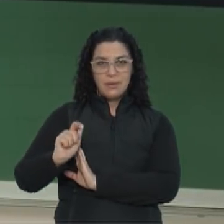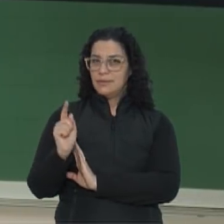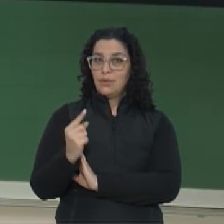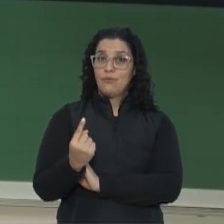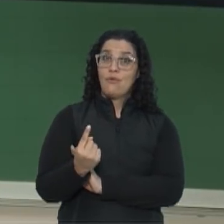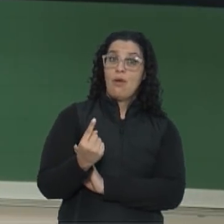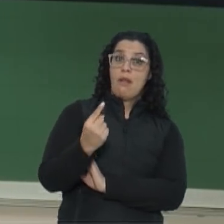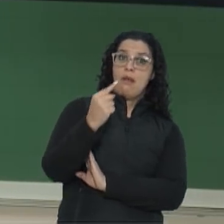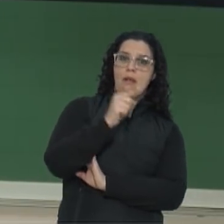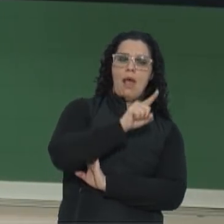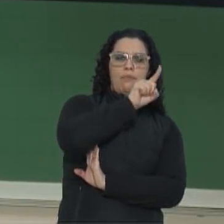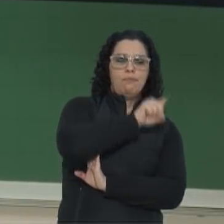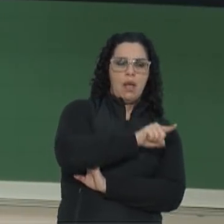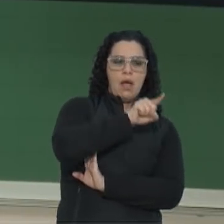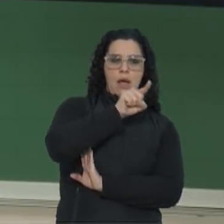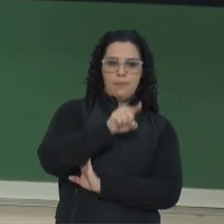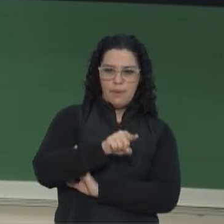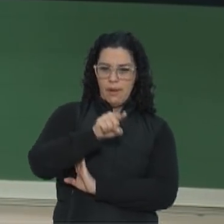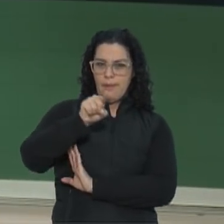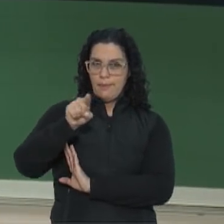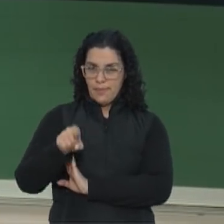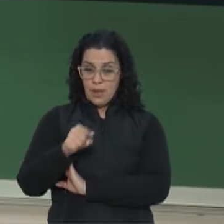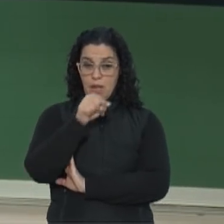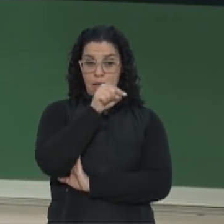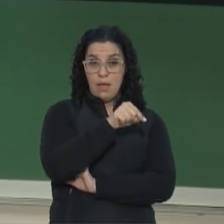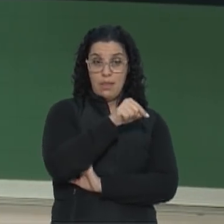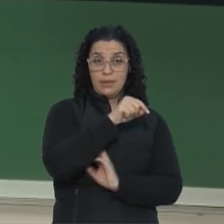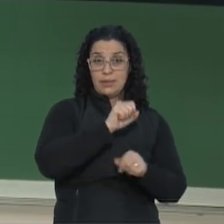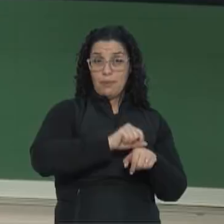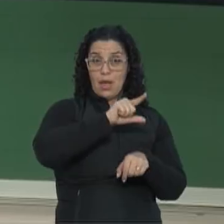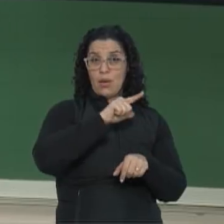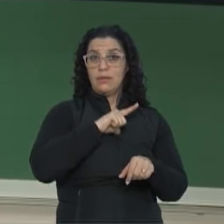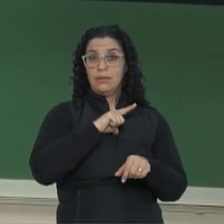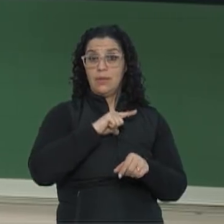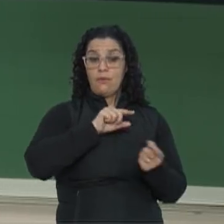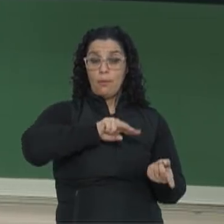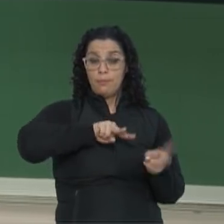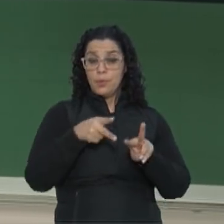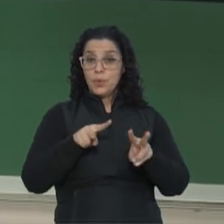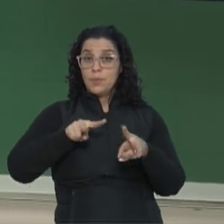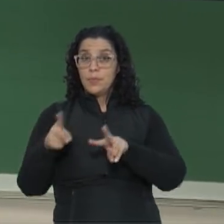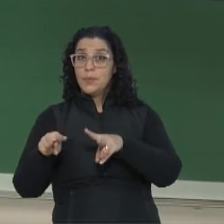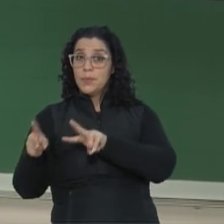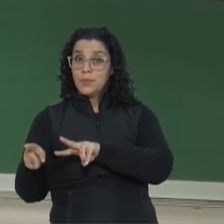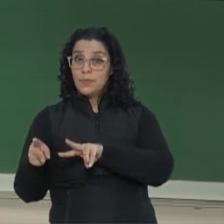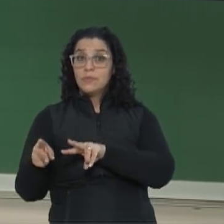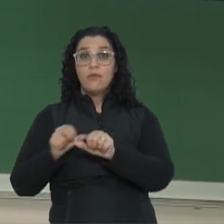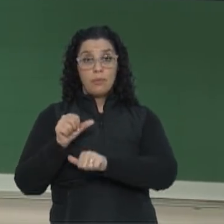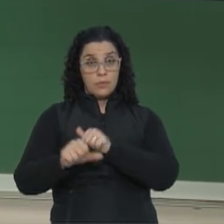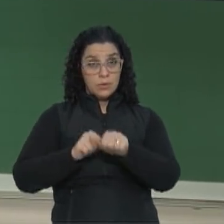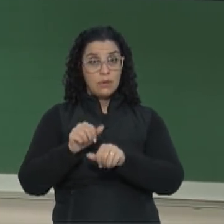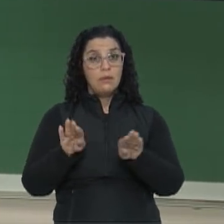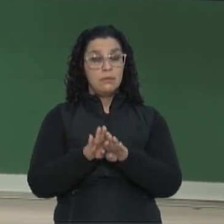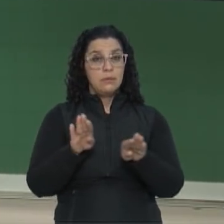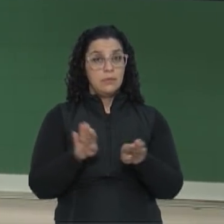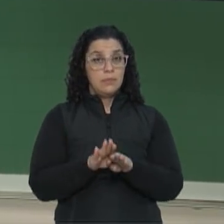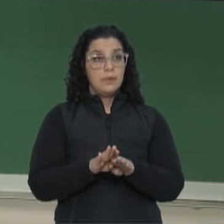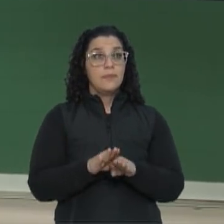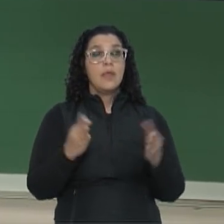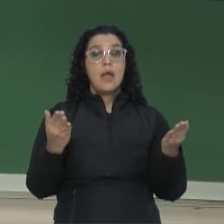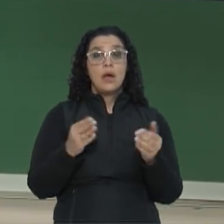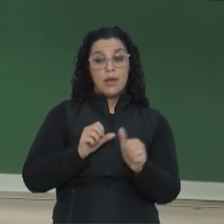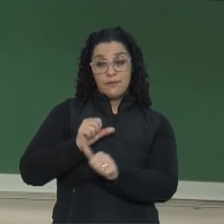minha ordem vizinha e maior para eu poder transformar. Porque 1 décimo não